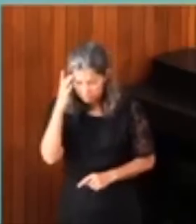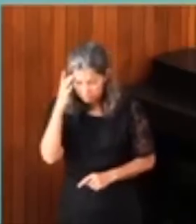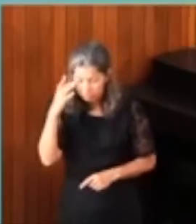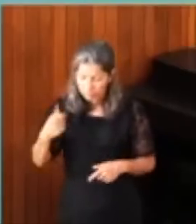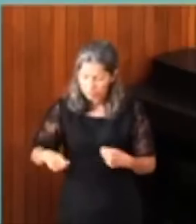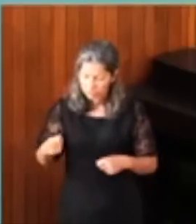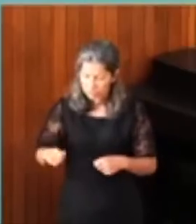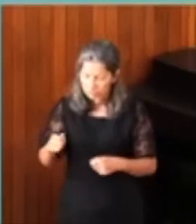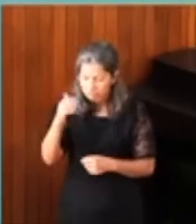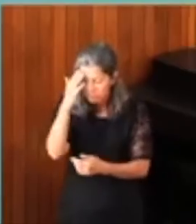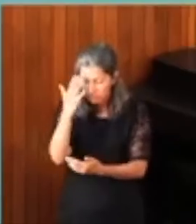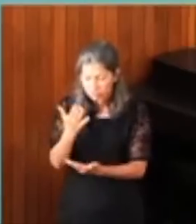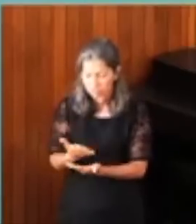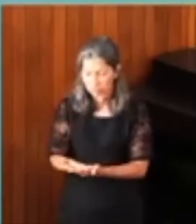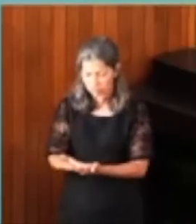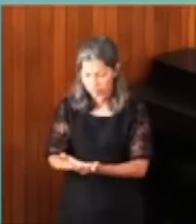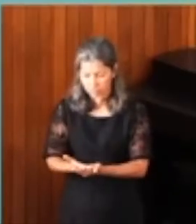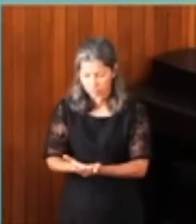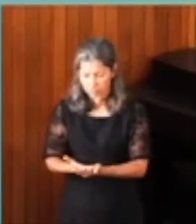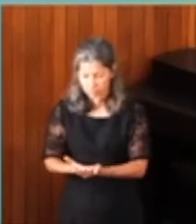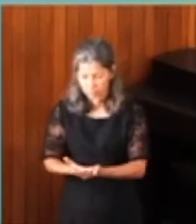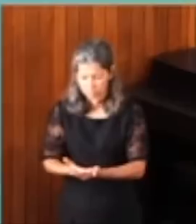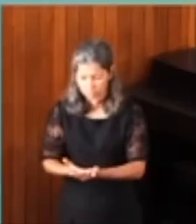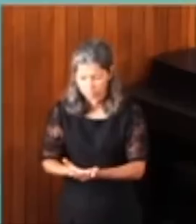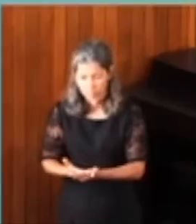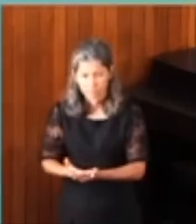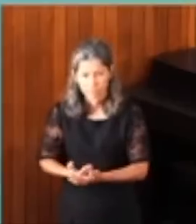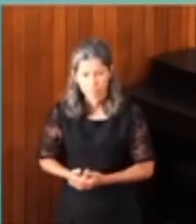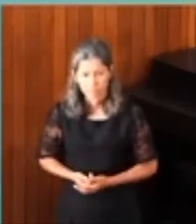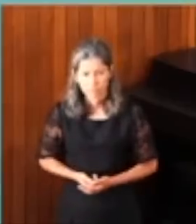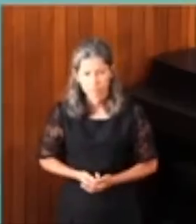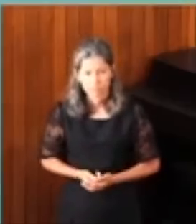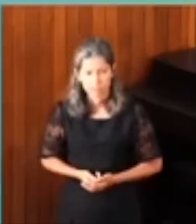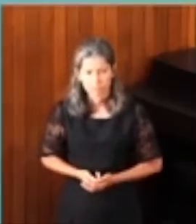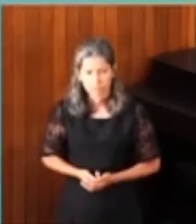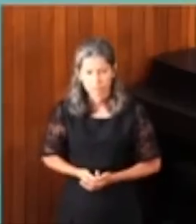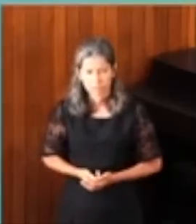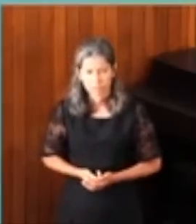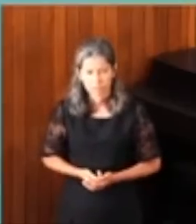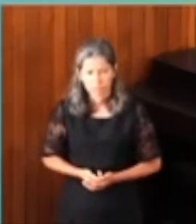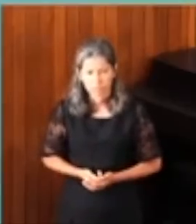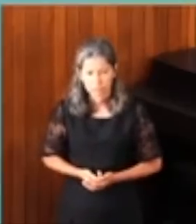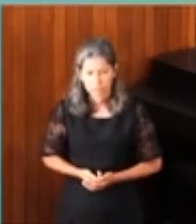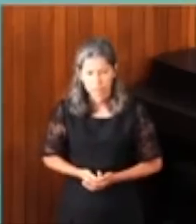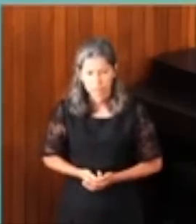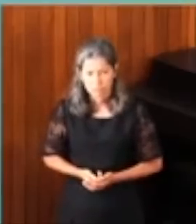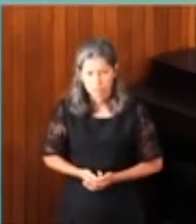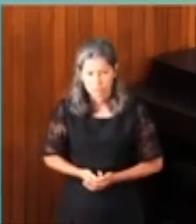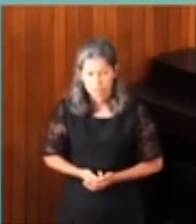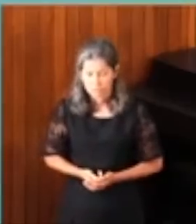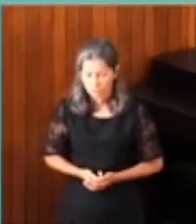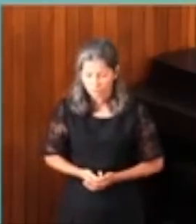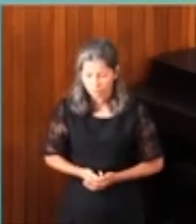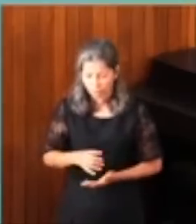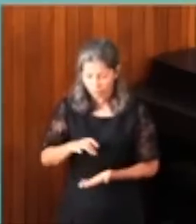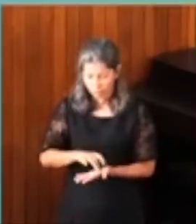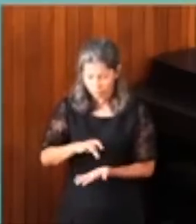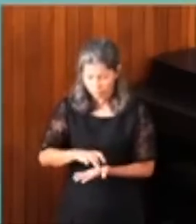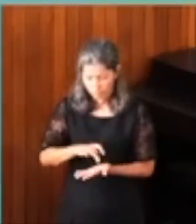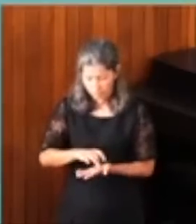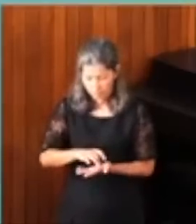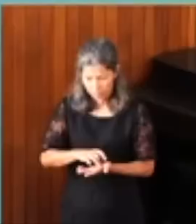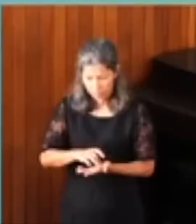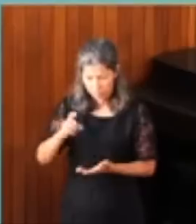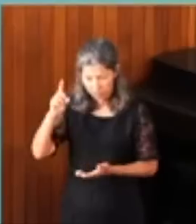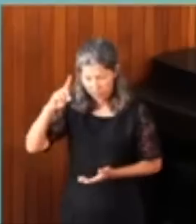de ideias competindo em nosso planeta. Profetizado. Eu louvo a Deus porque a verdade da palavra de Deus me libertou de tudo isso. Porque